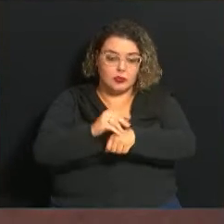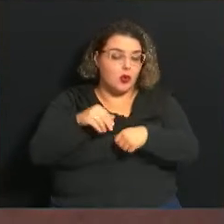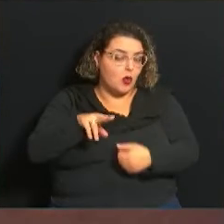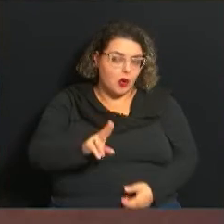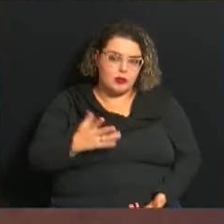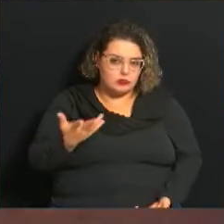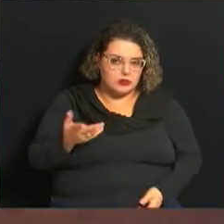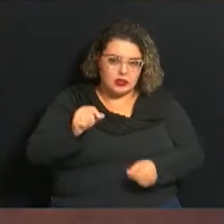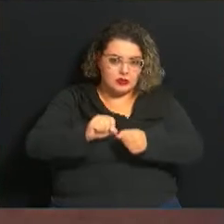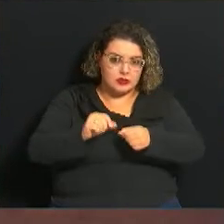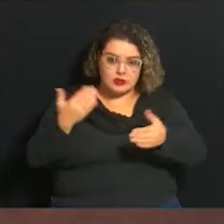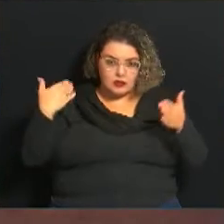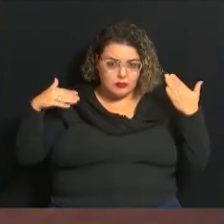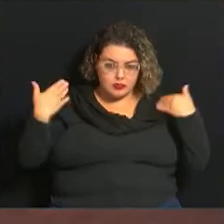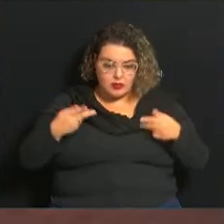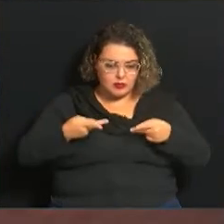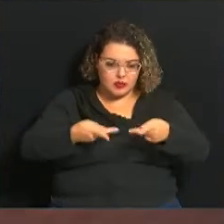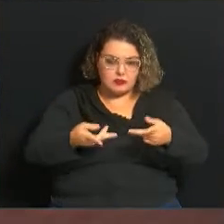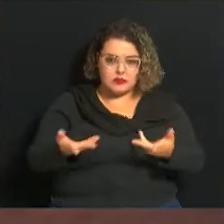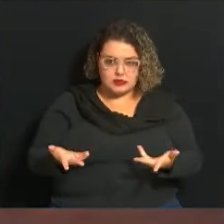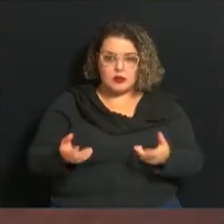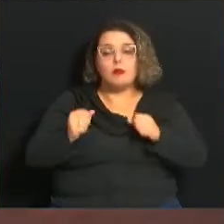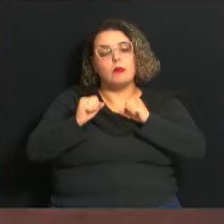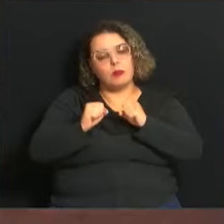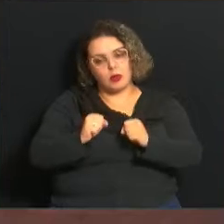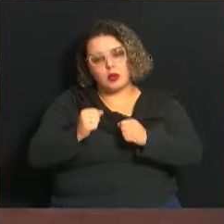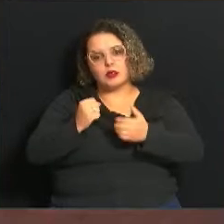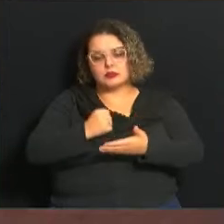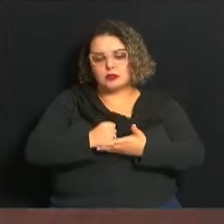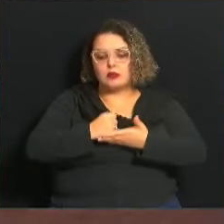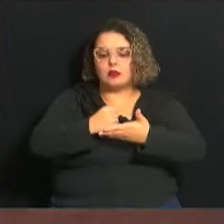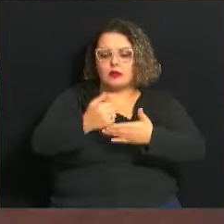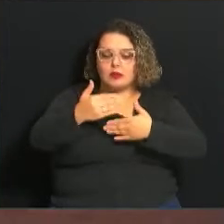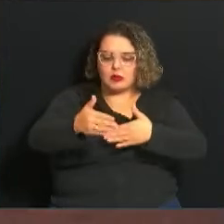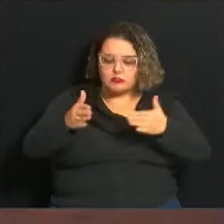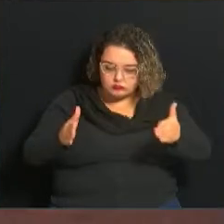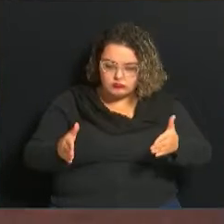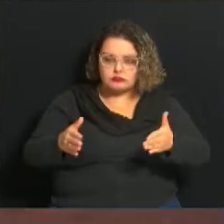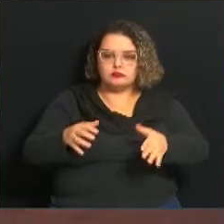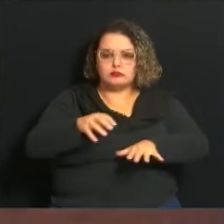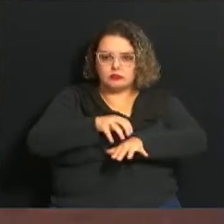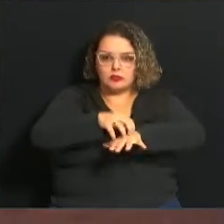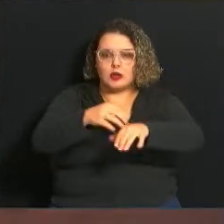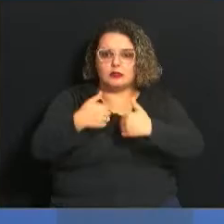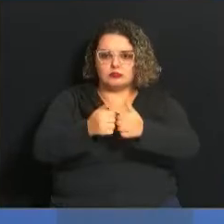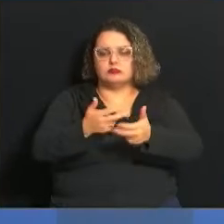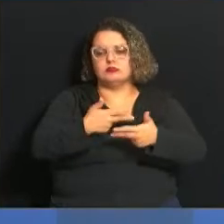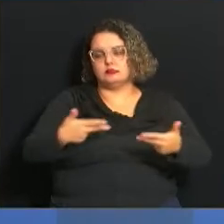fazer um passeio, uma visita, eles possam ter a condição de usar o transporte público.